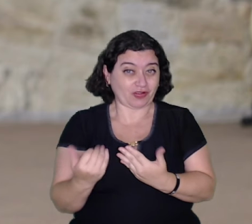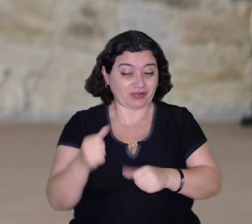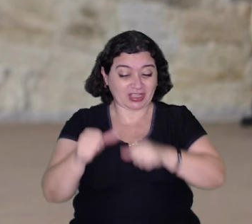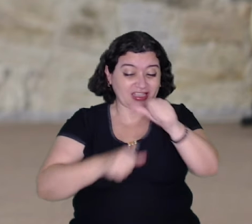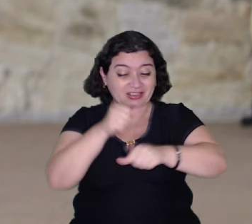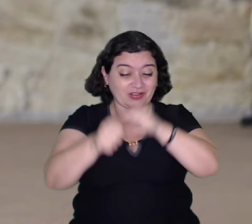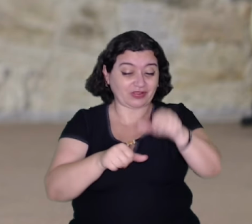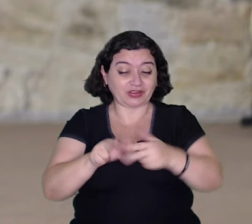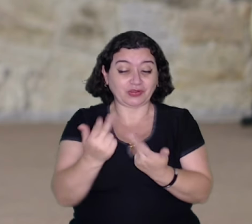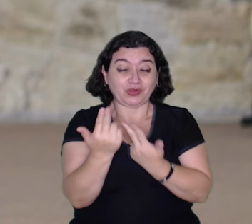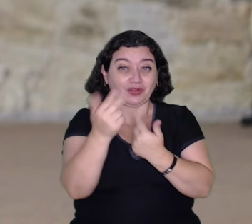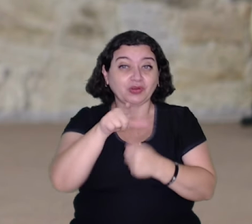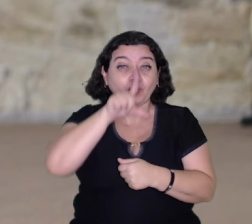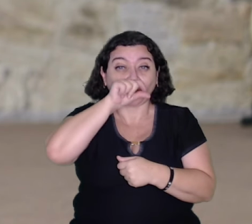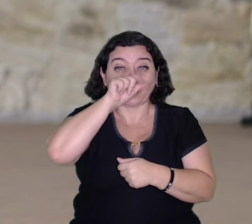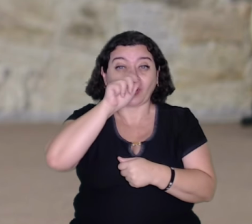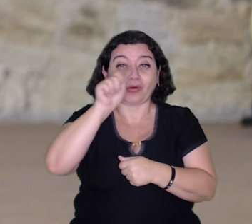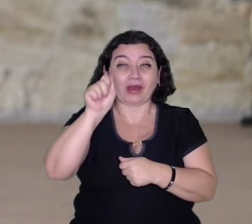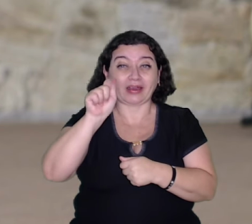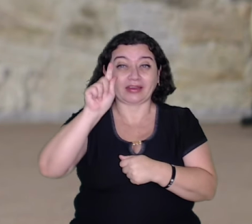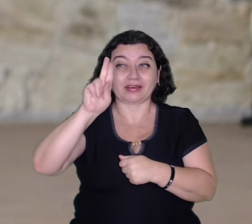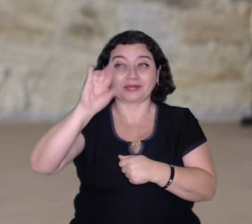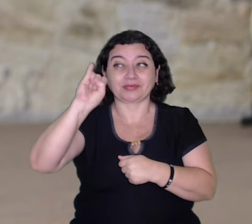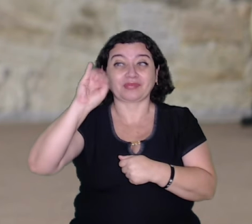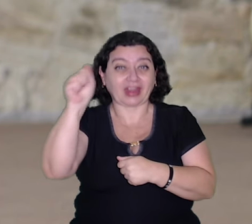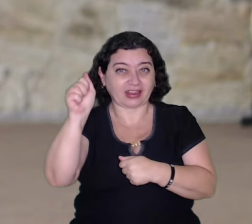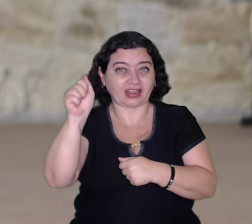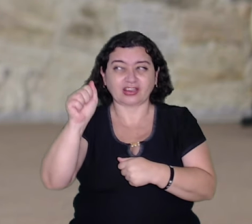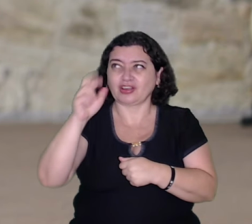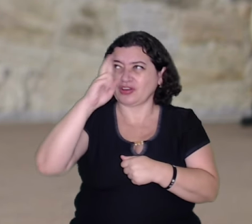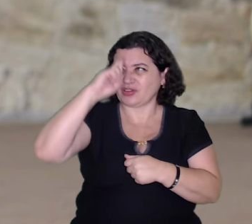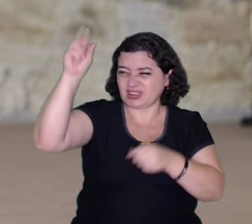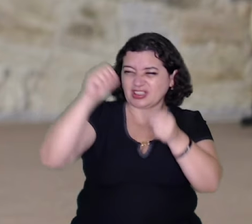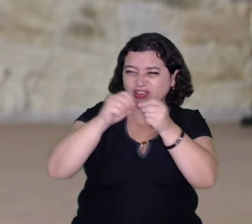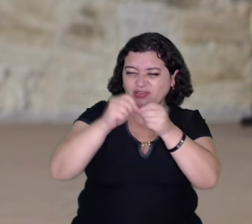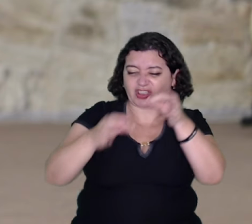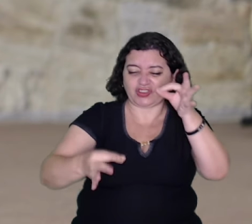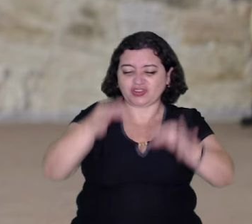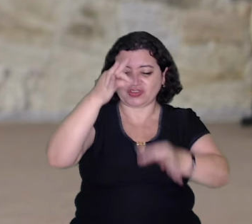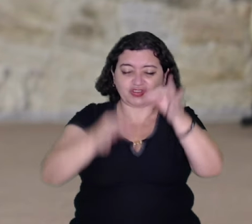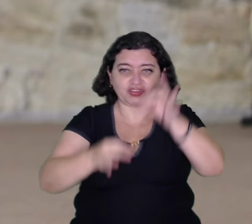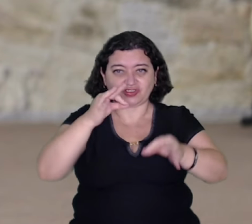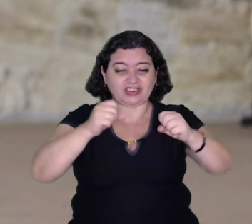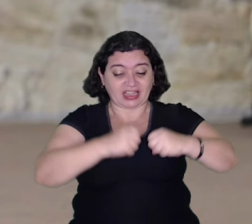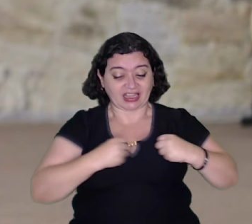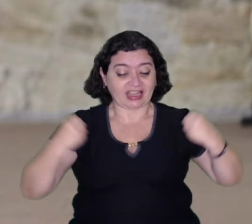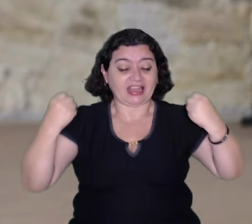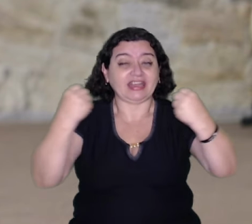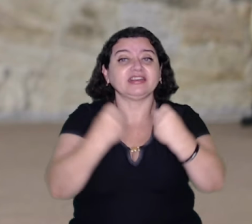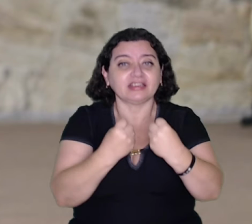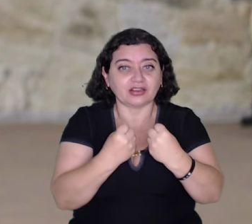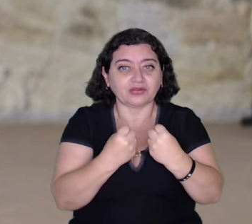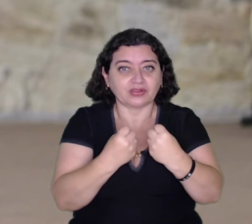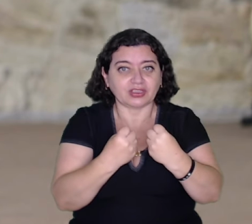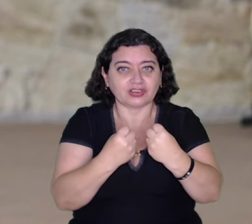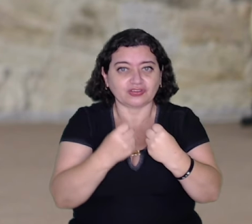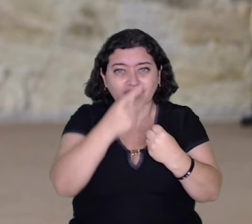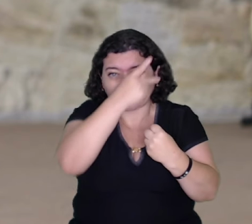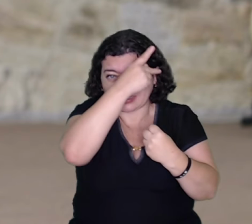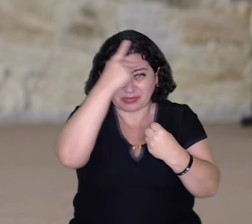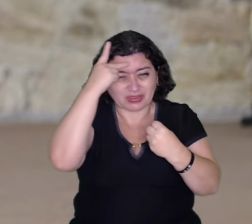águia. O Senhor faz justiça, o Senhor defende a causa dos